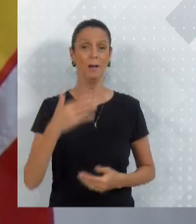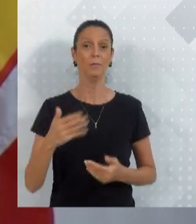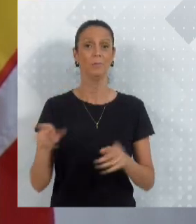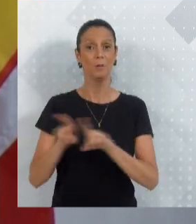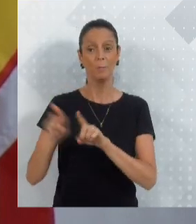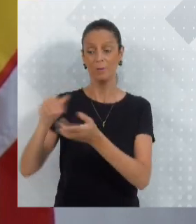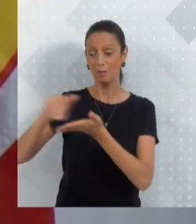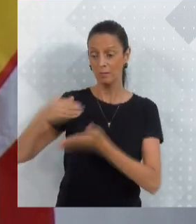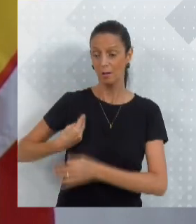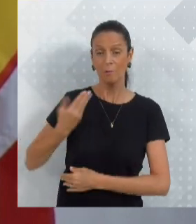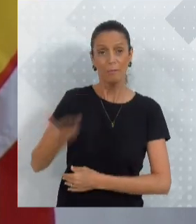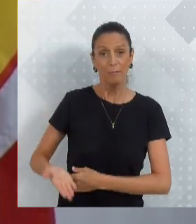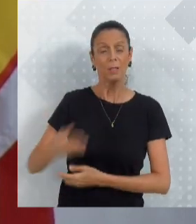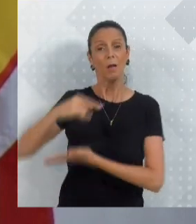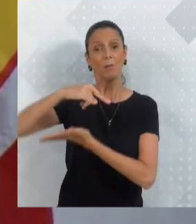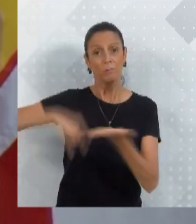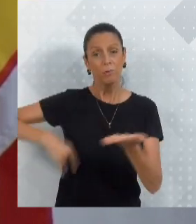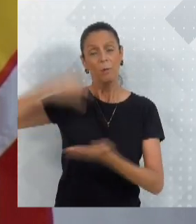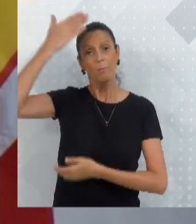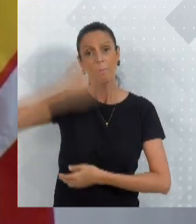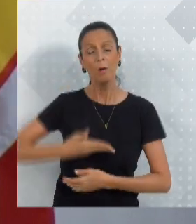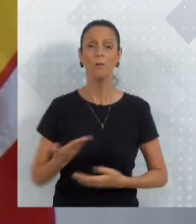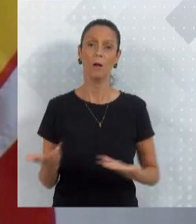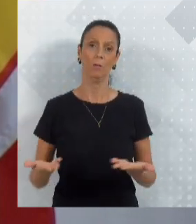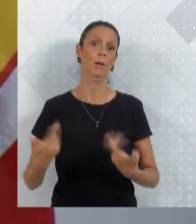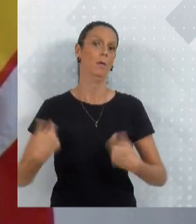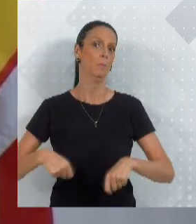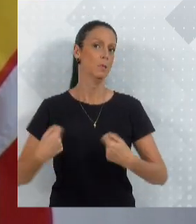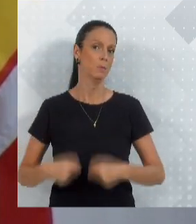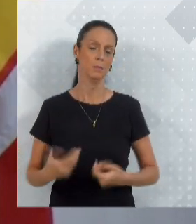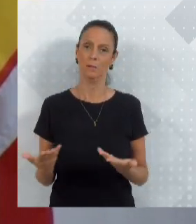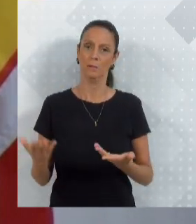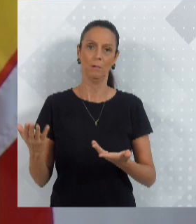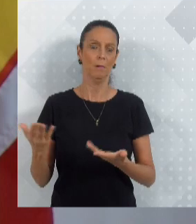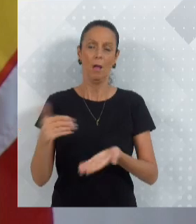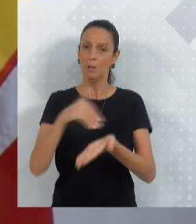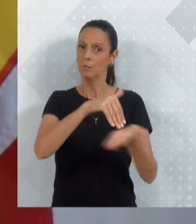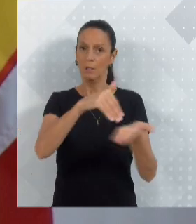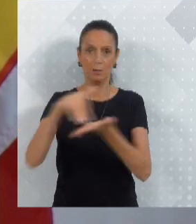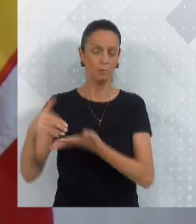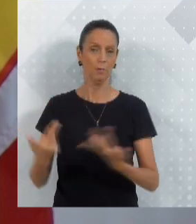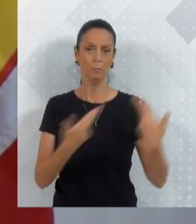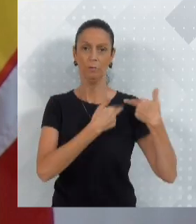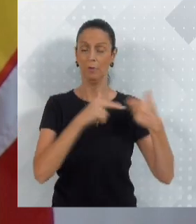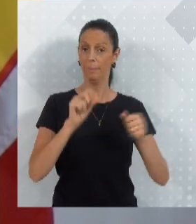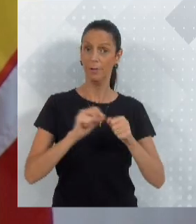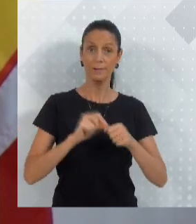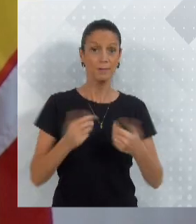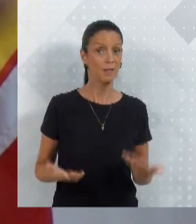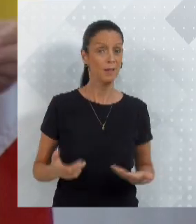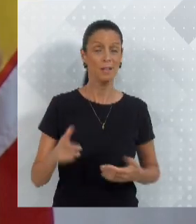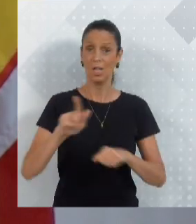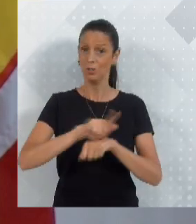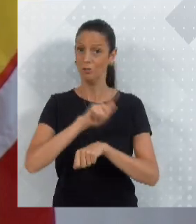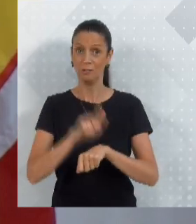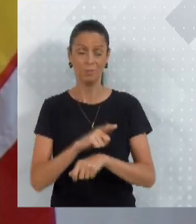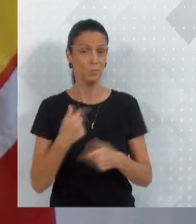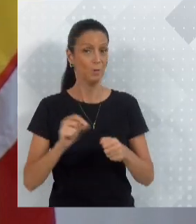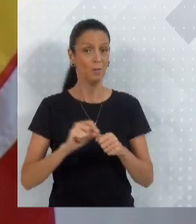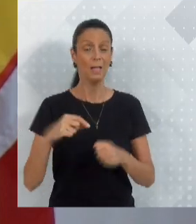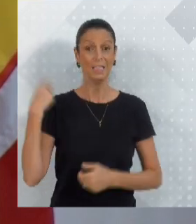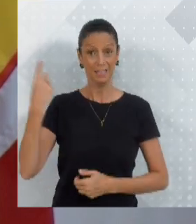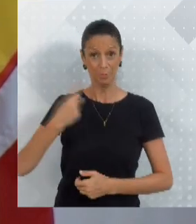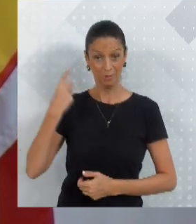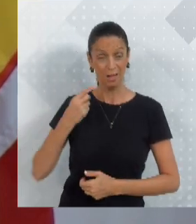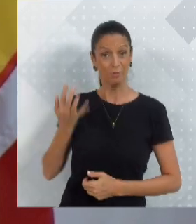presentes, devidamente documentado. Agora que faça o dever de casa às secretarias responsáveis, à secretaria, à gestão, porque, repito, deputada